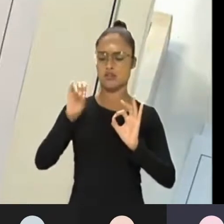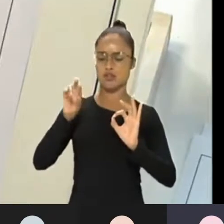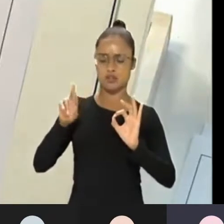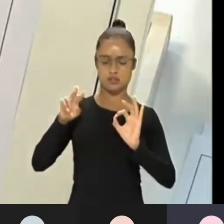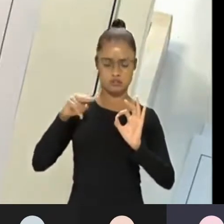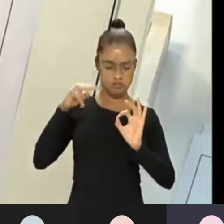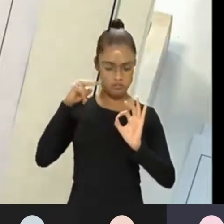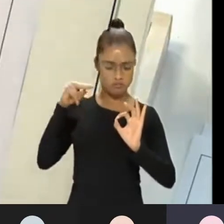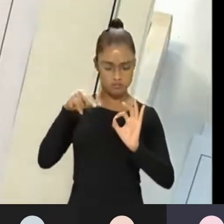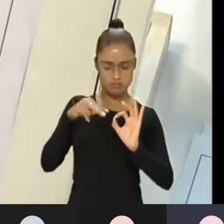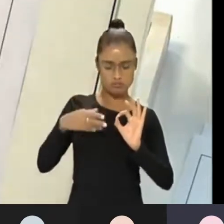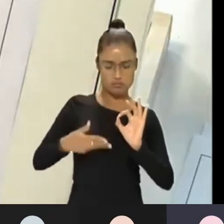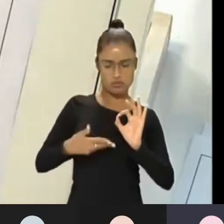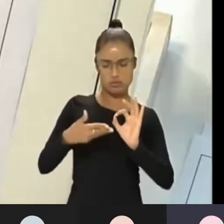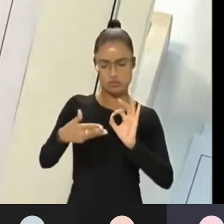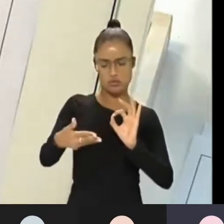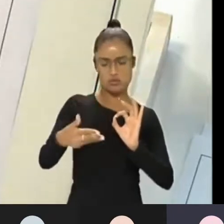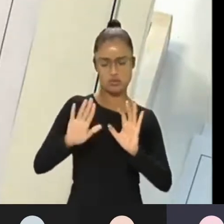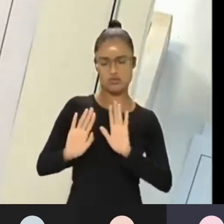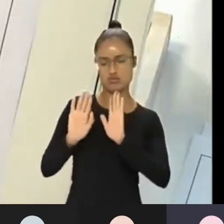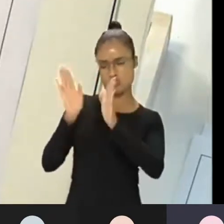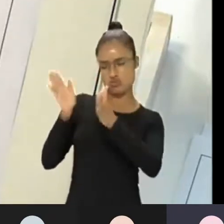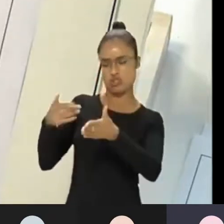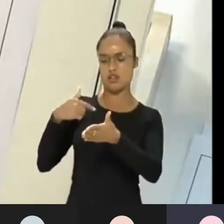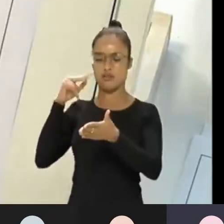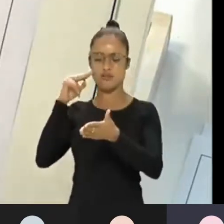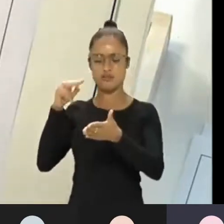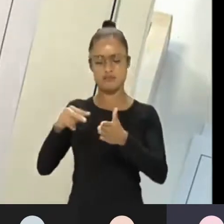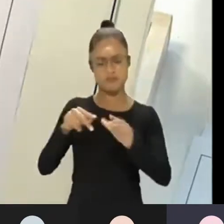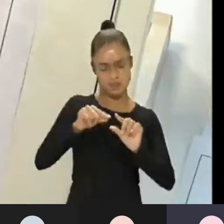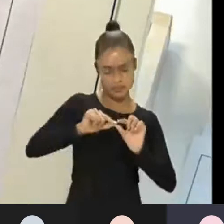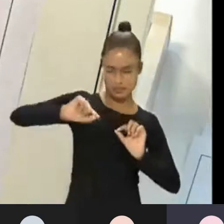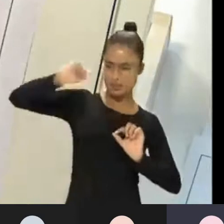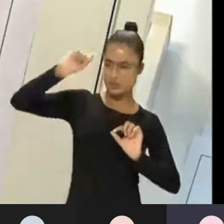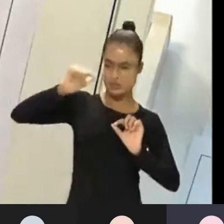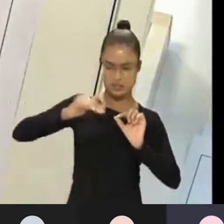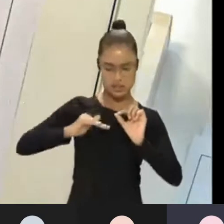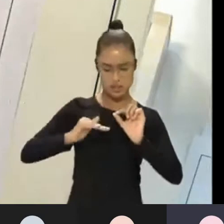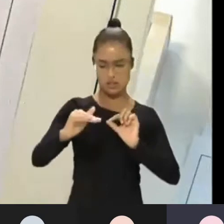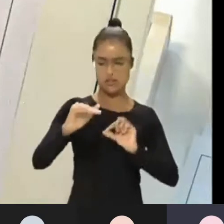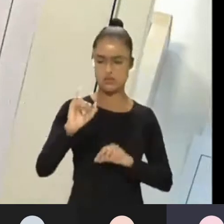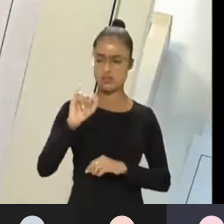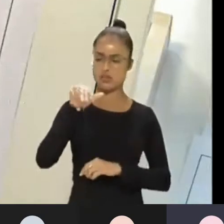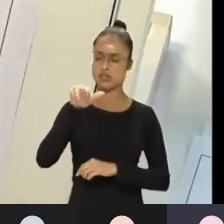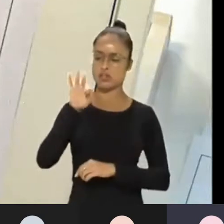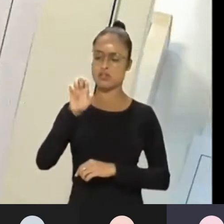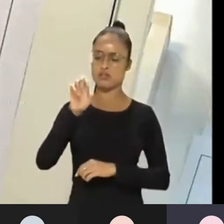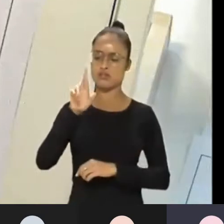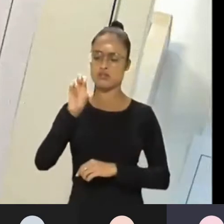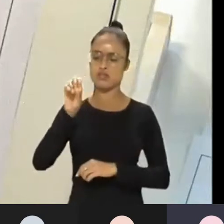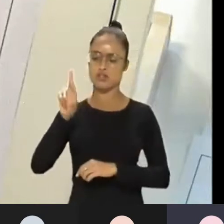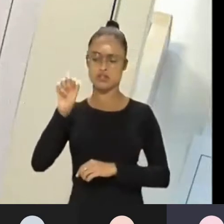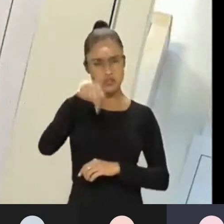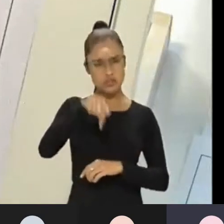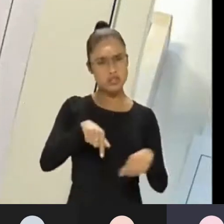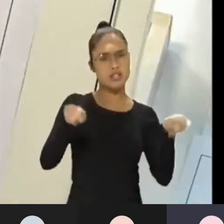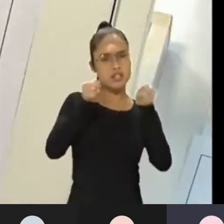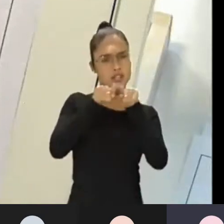Ó. Então, já está com a parte inferior, o detalhe da parte inferior. Agora, eu vou medir também a parte superior.